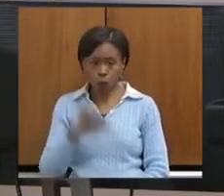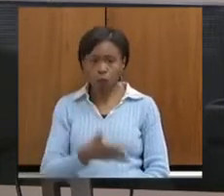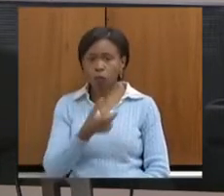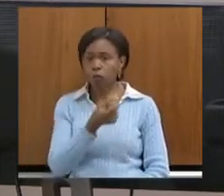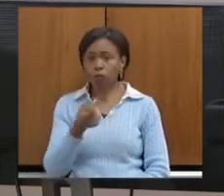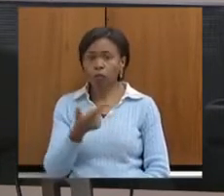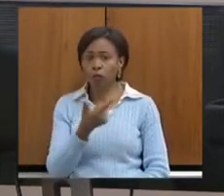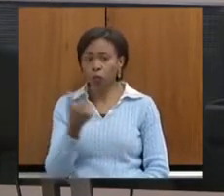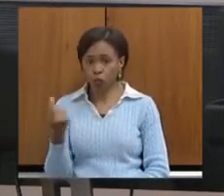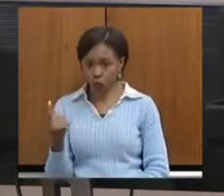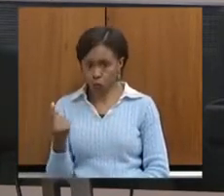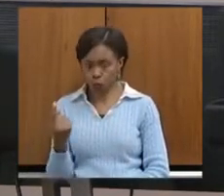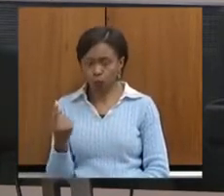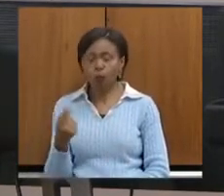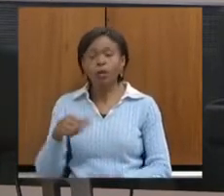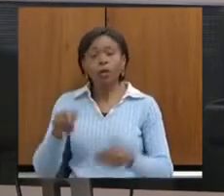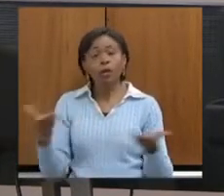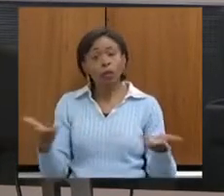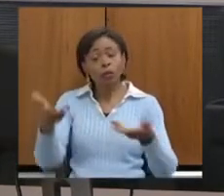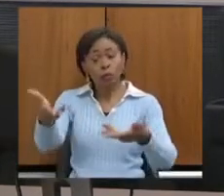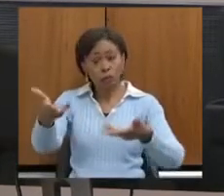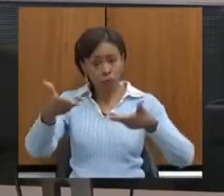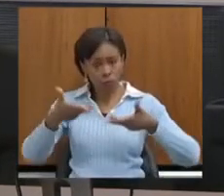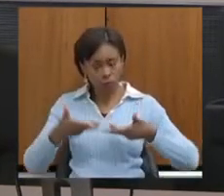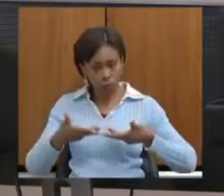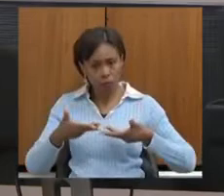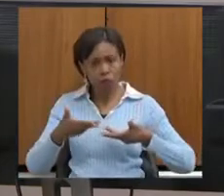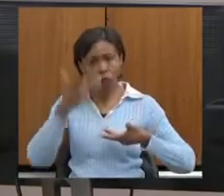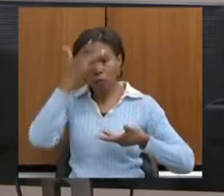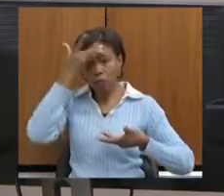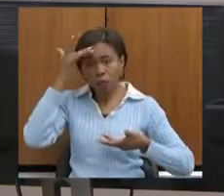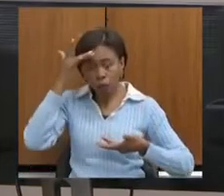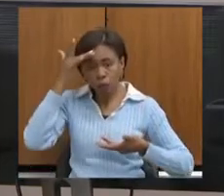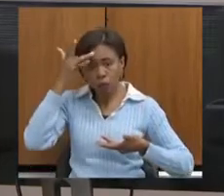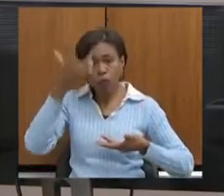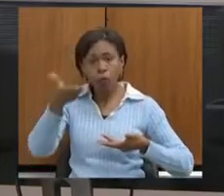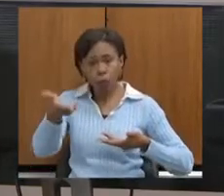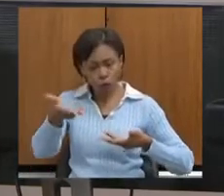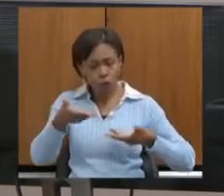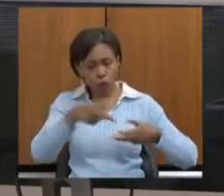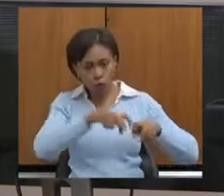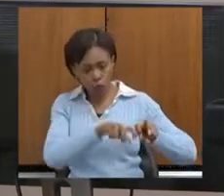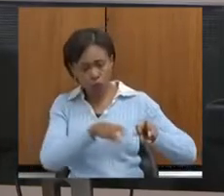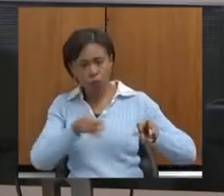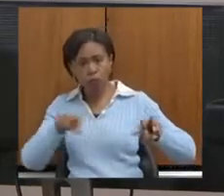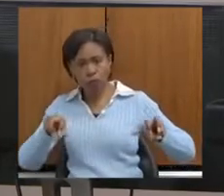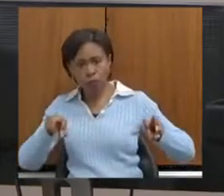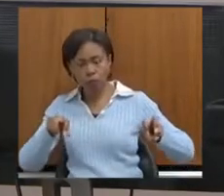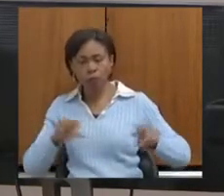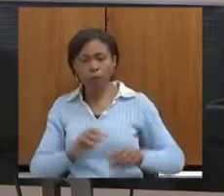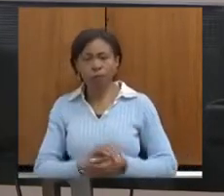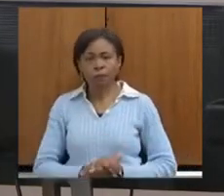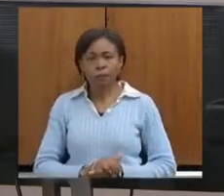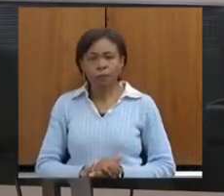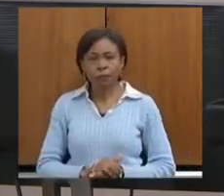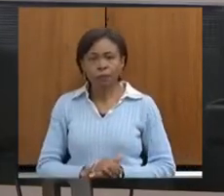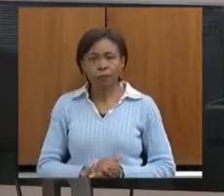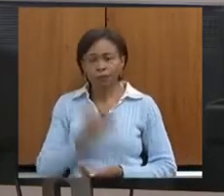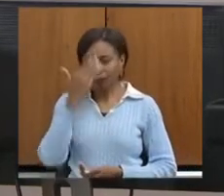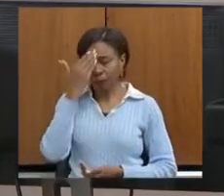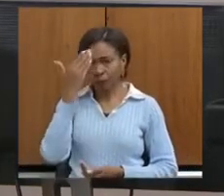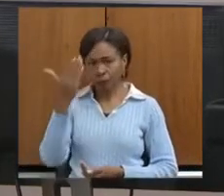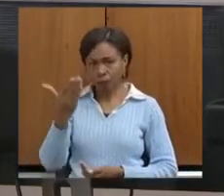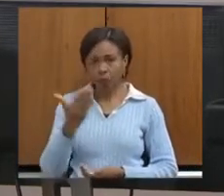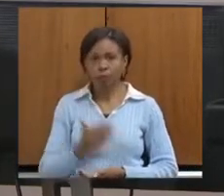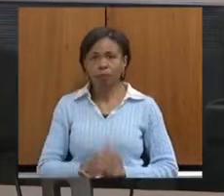23795/2021 e Convido os ilustres integrantes A tomarem assentos nos lugares reservados obrigada